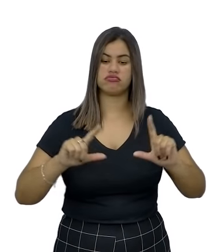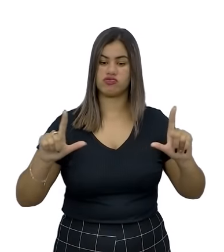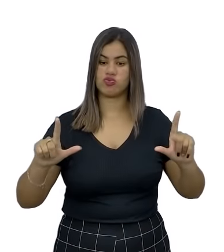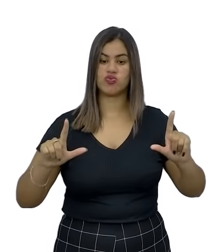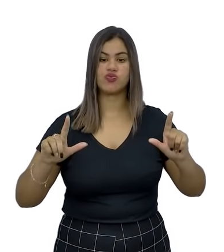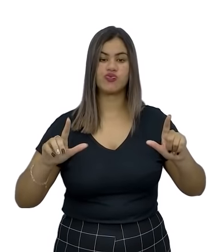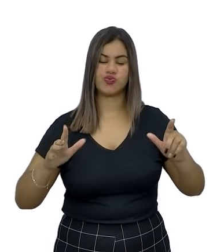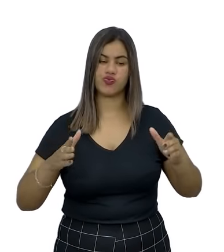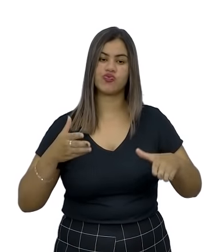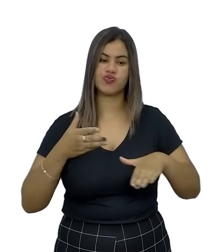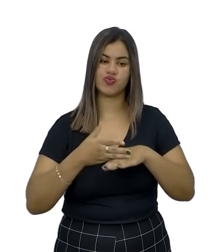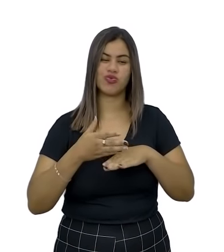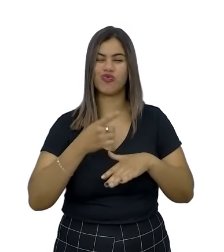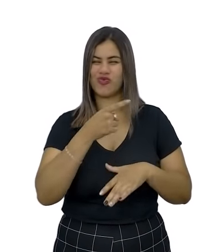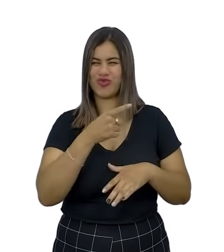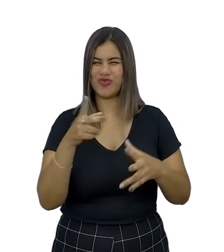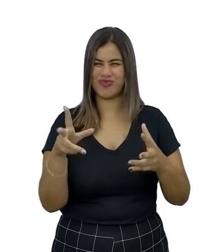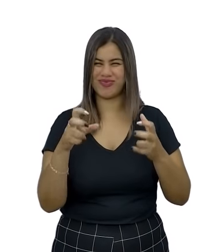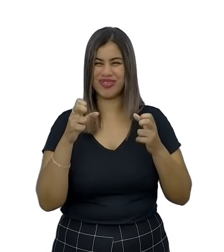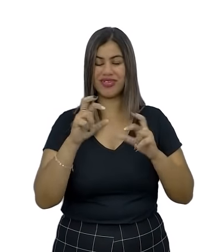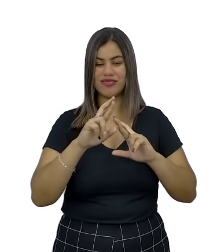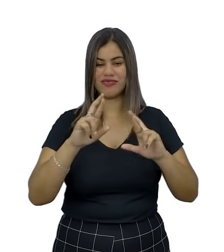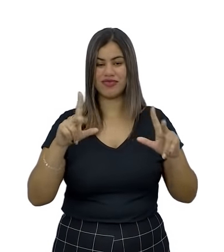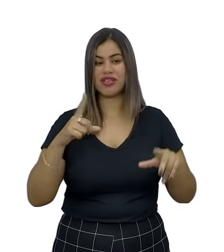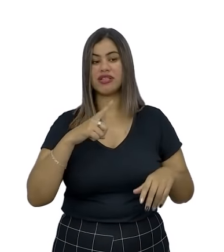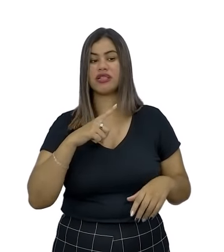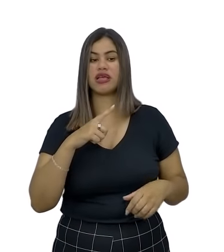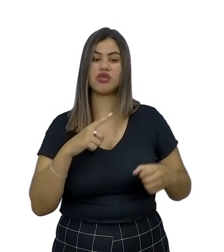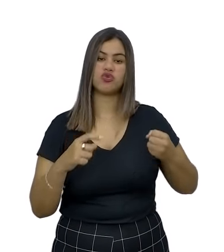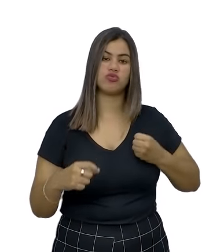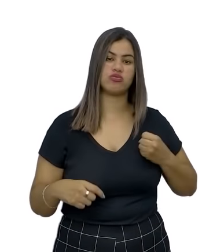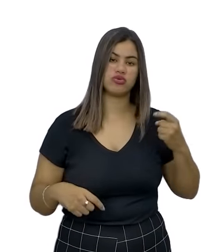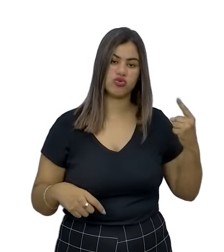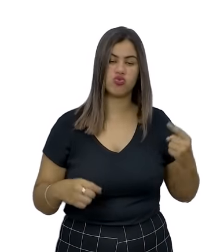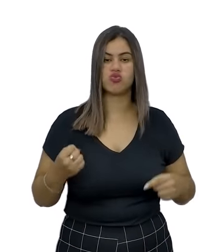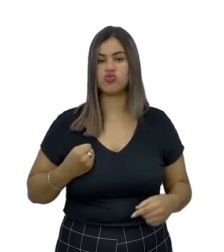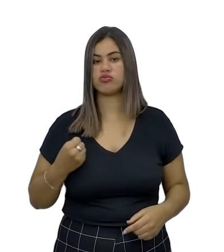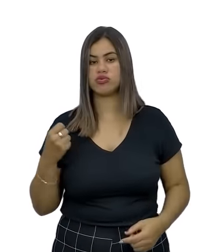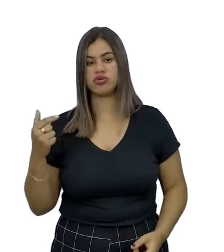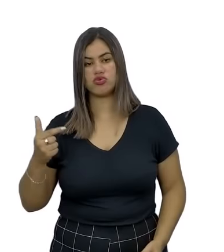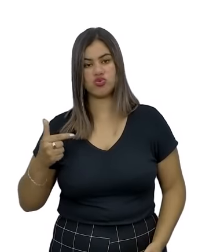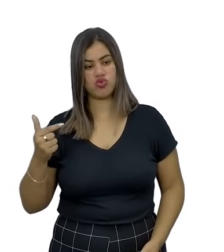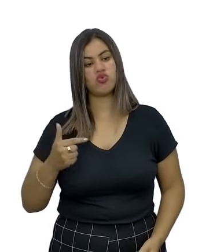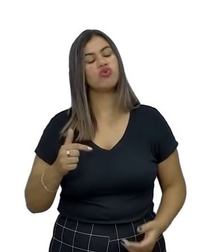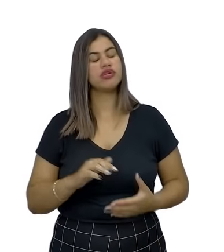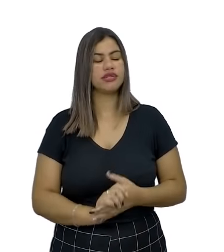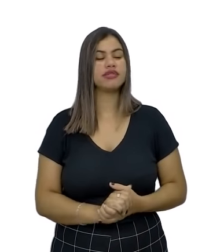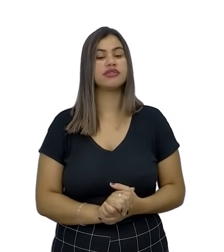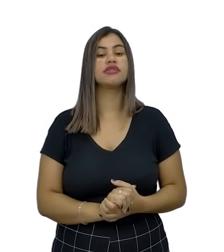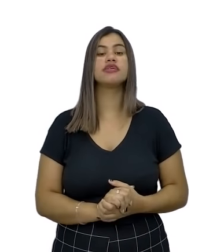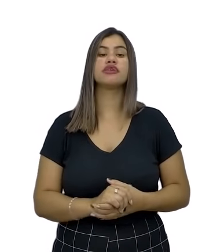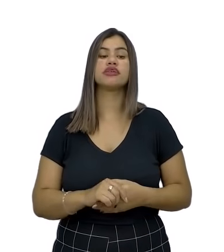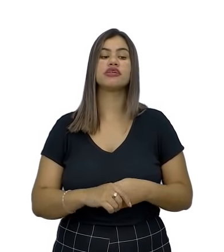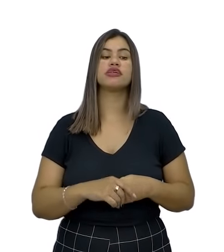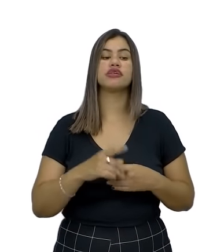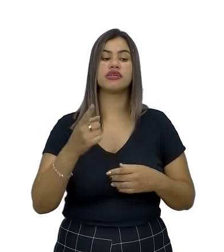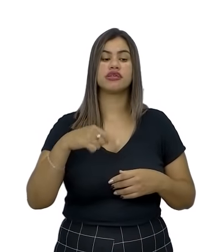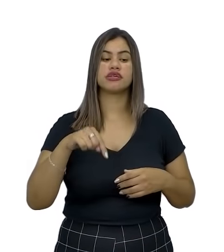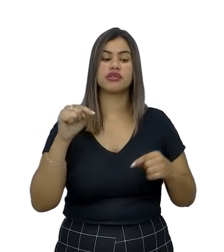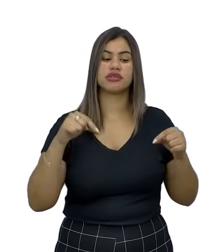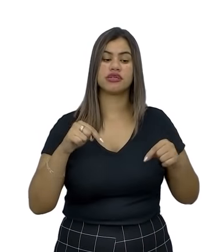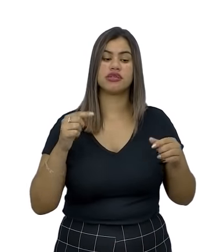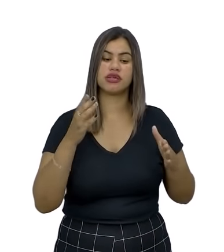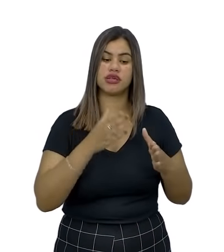agora viram que é diferente, a gente tem a parte 1 e a parte 2, né, do sexto ao nono ano. Estou falando aqui numa formação de etapa para